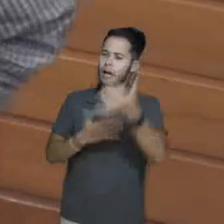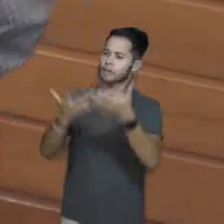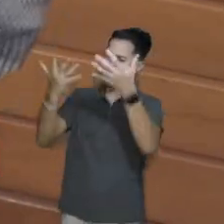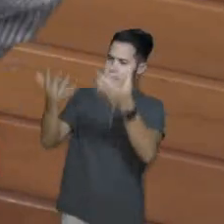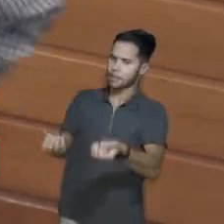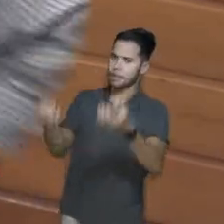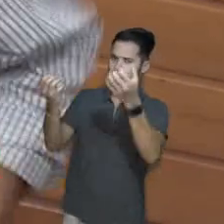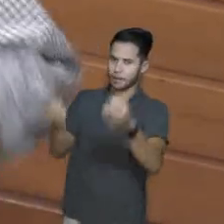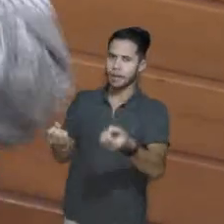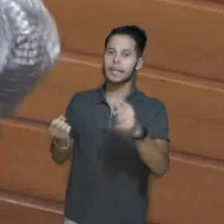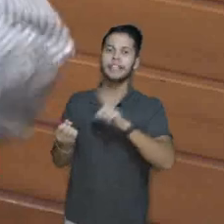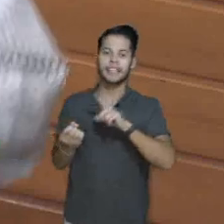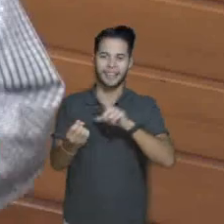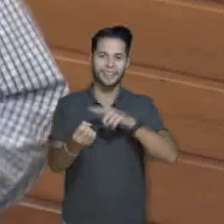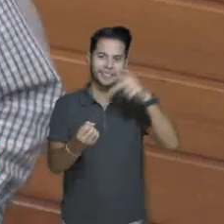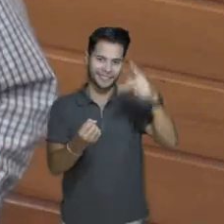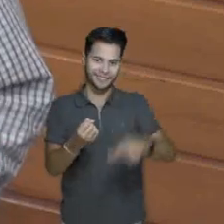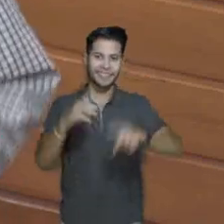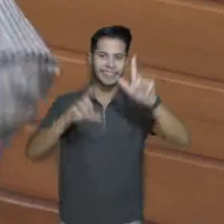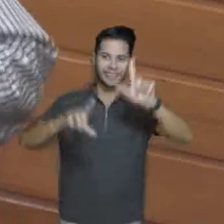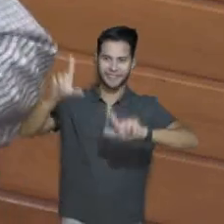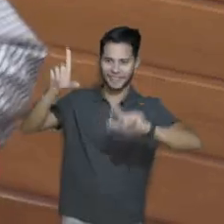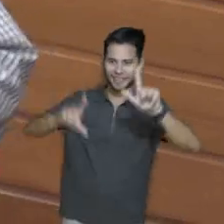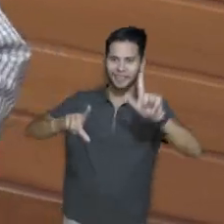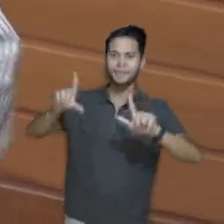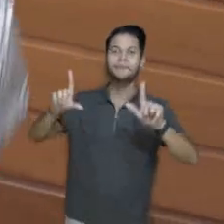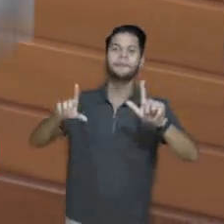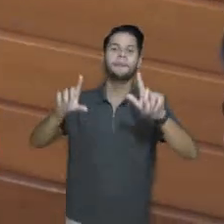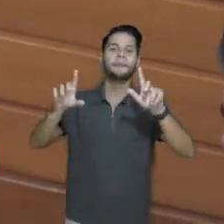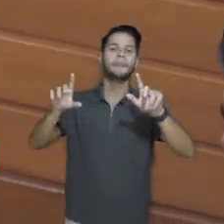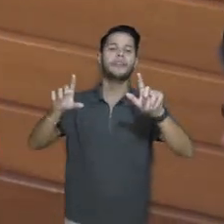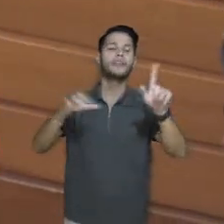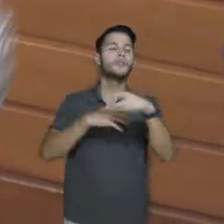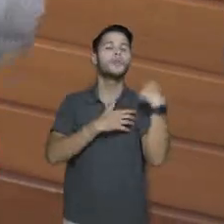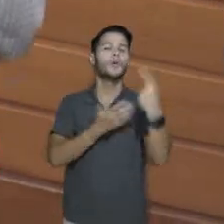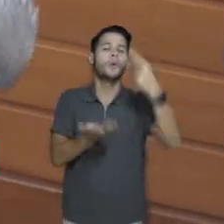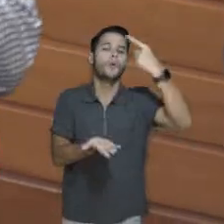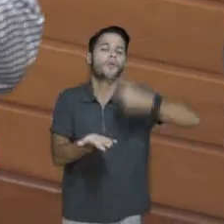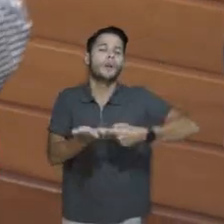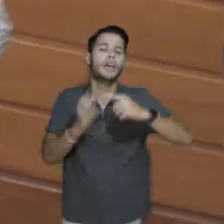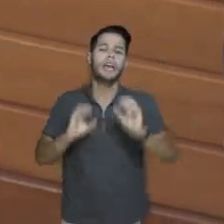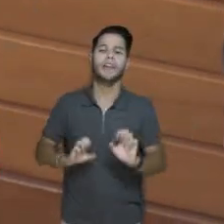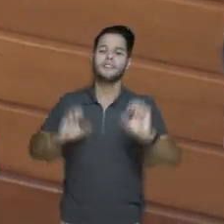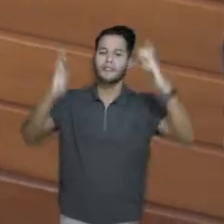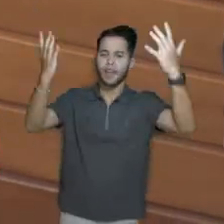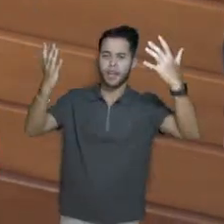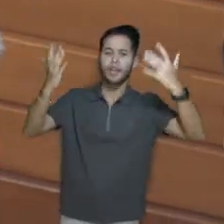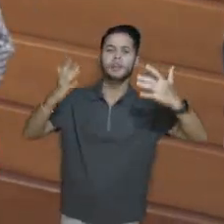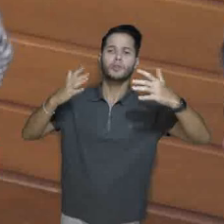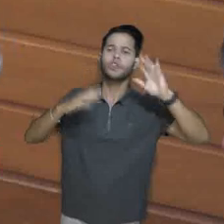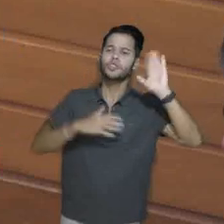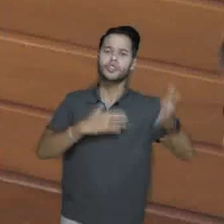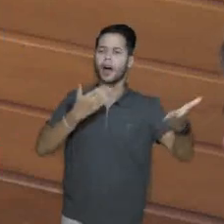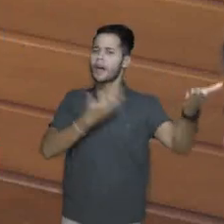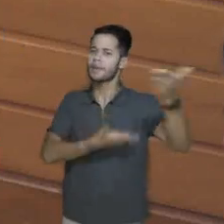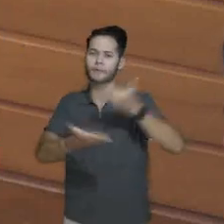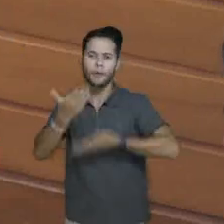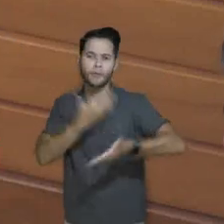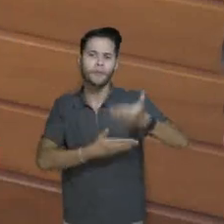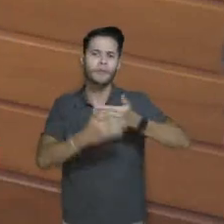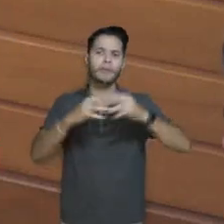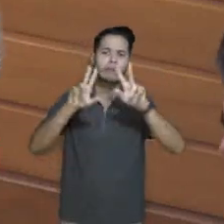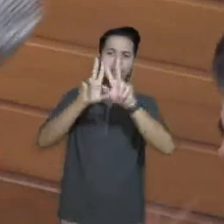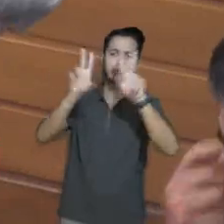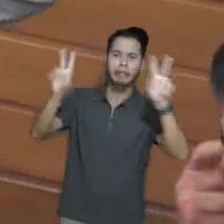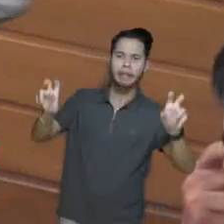cruzadas ele falou isso para o Renato Igor né olha vamos fazer um evento e ele queria já envolver a questão racial com combate